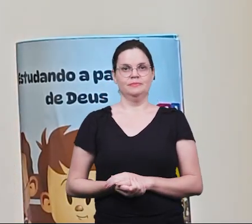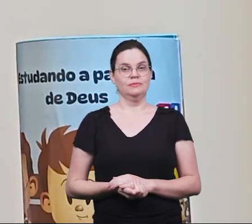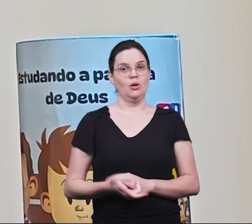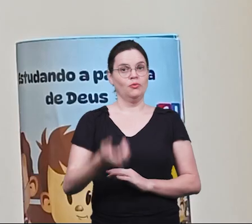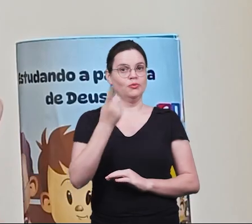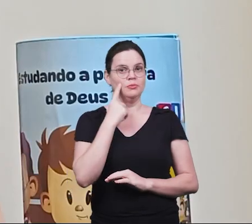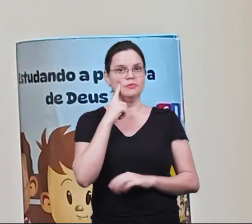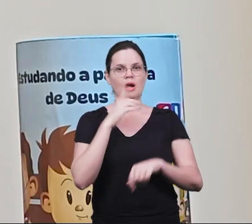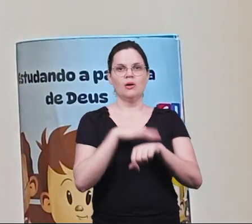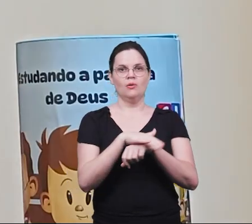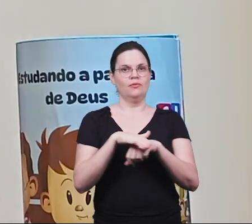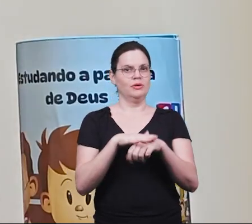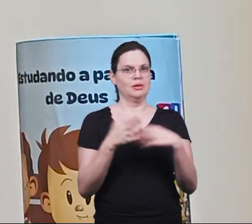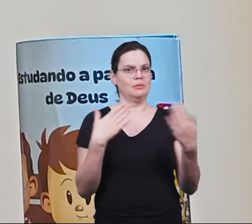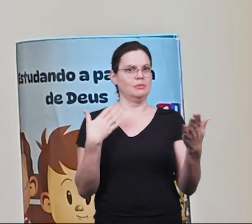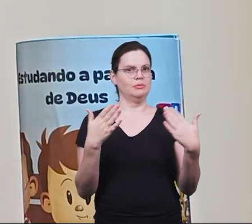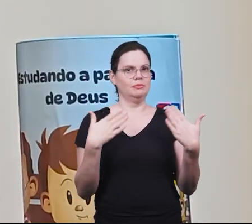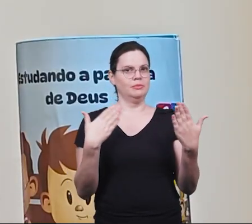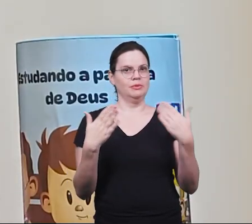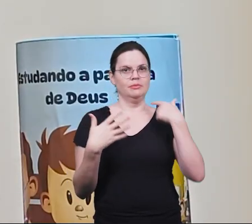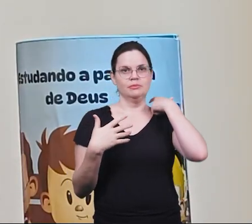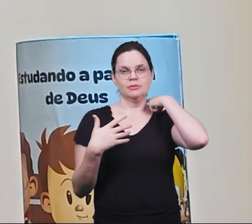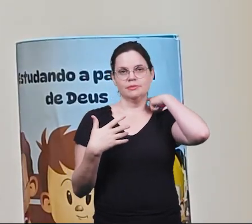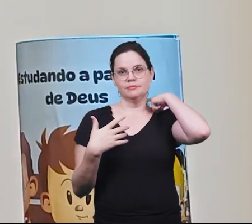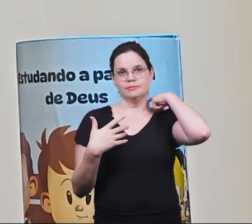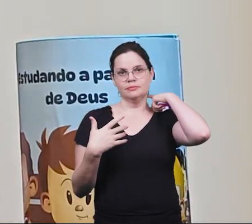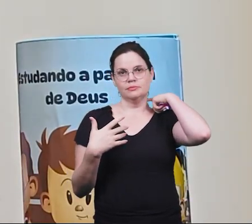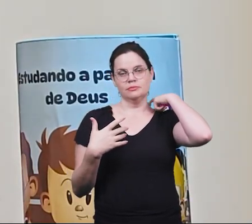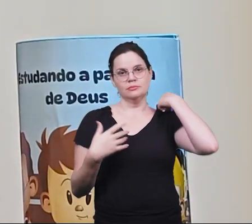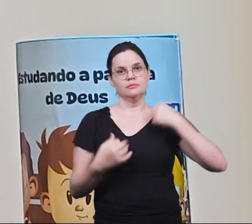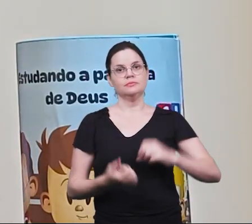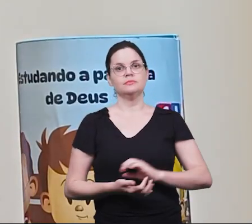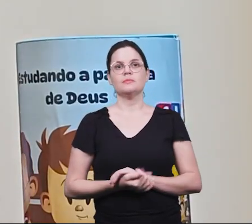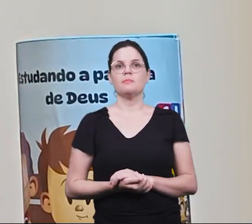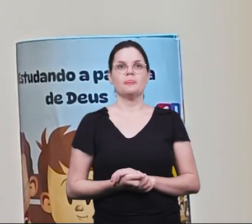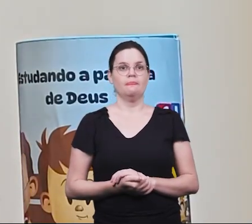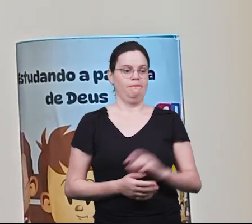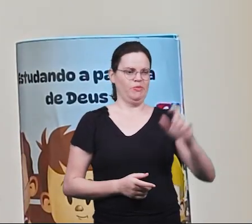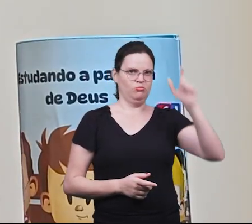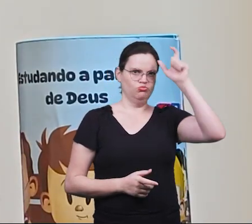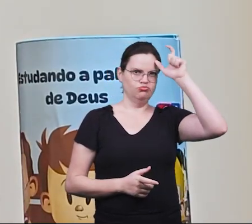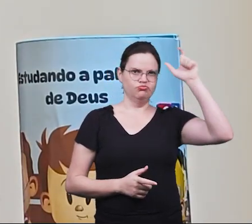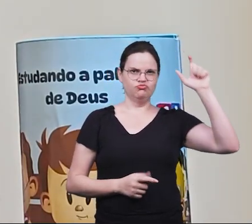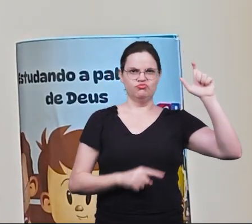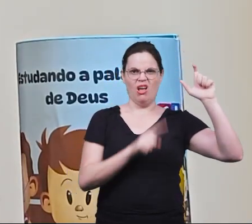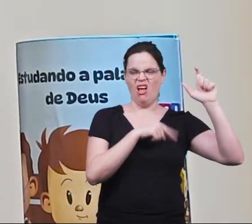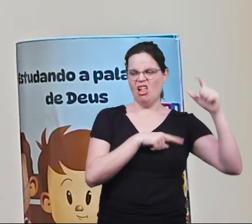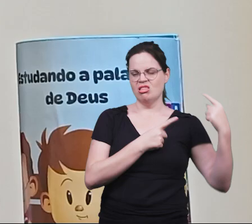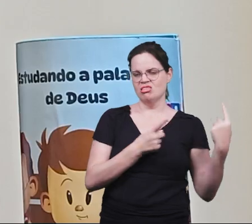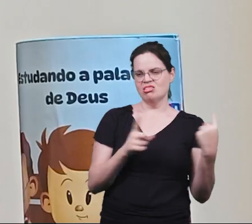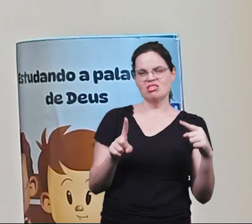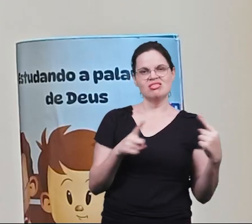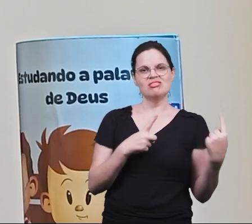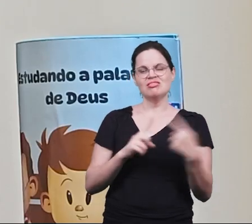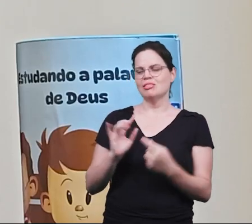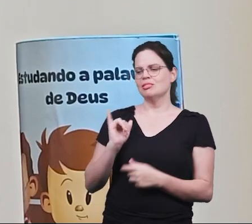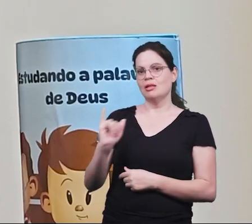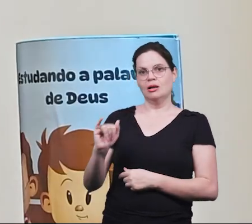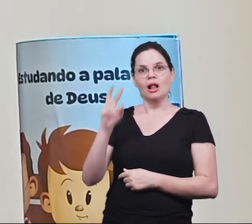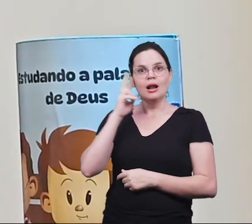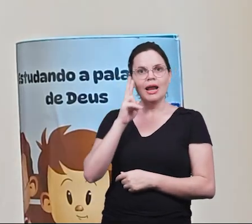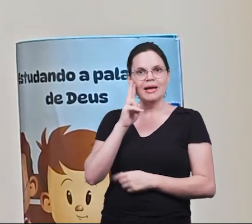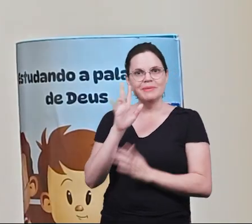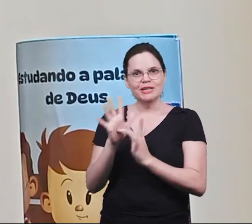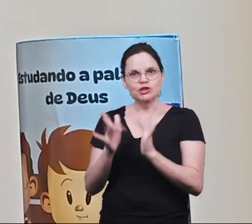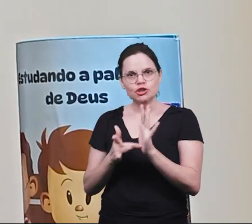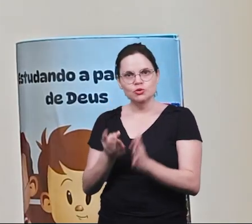Então vamos lá ao diálogo. A primeira coisa, que o inimigo fala para Jesus, vocês lembram que Jesus